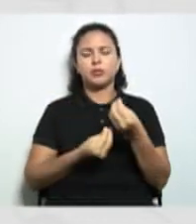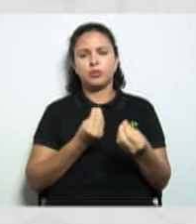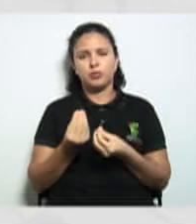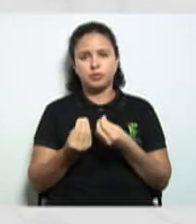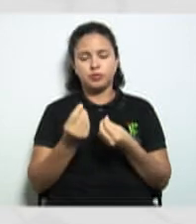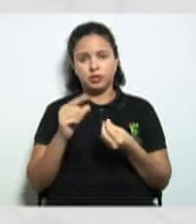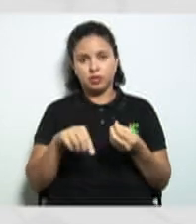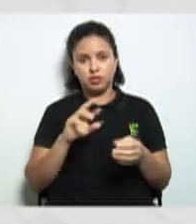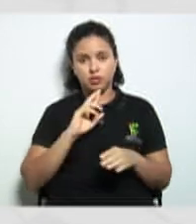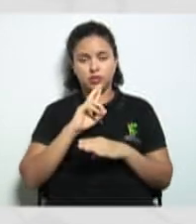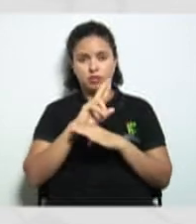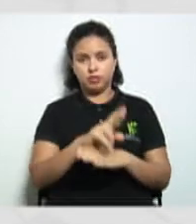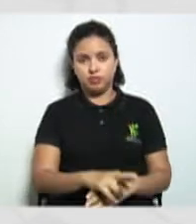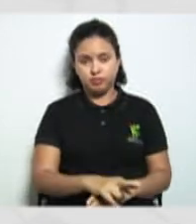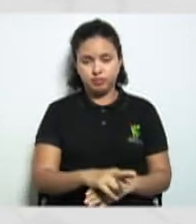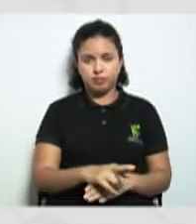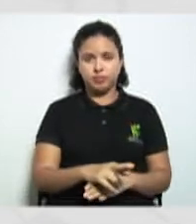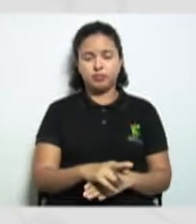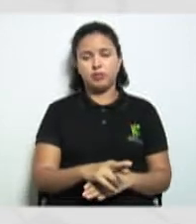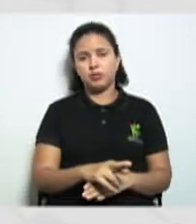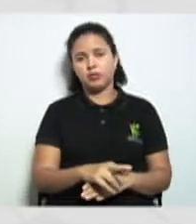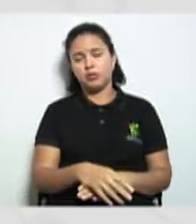de resposta? Exclamação?